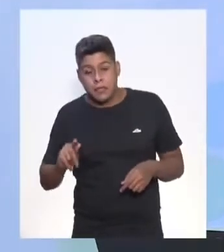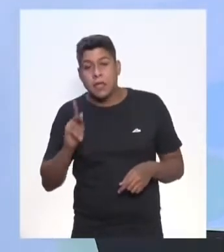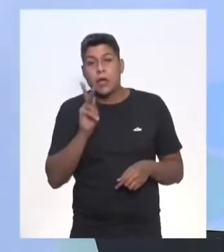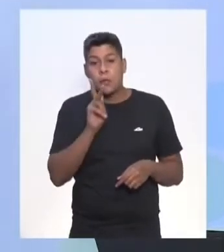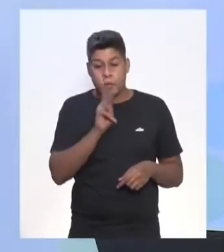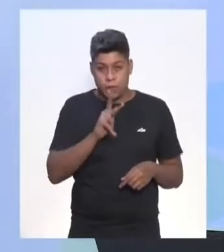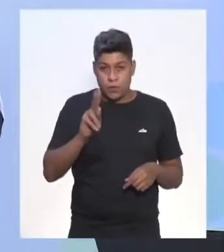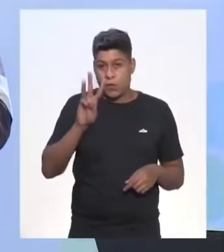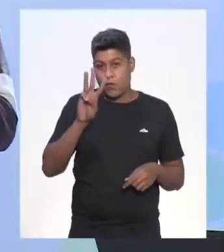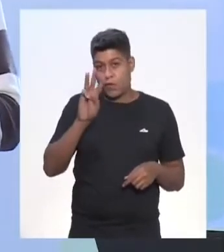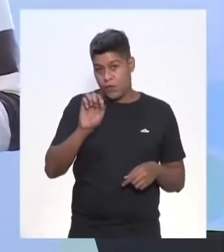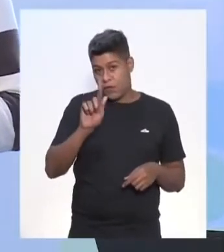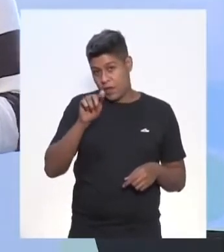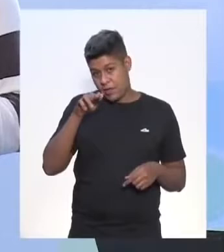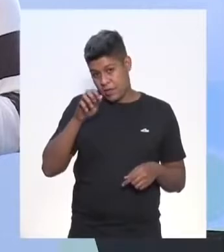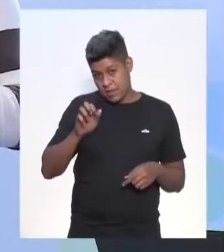Wagner,